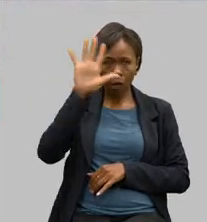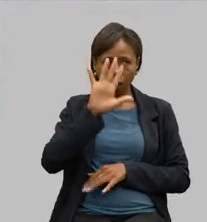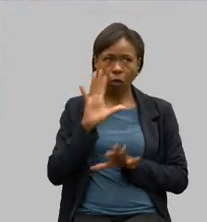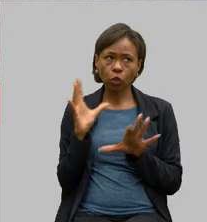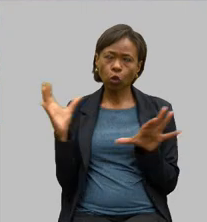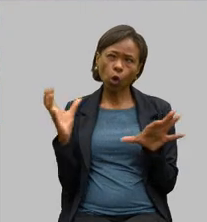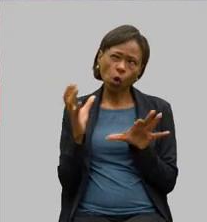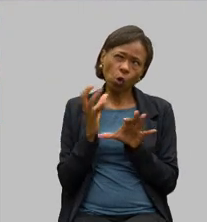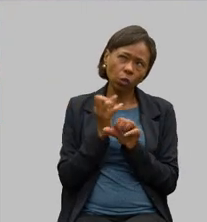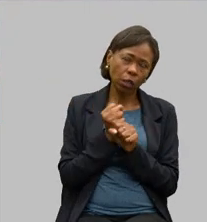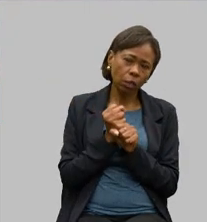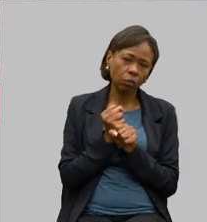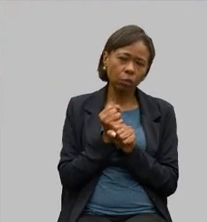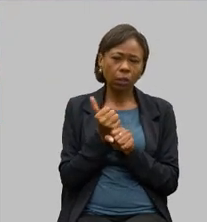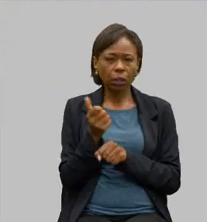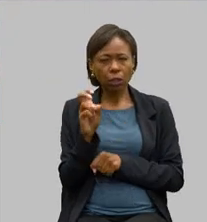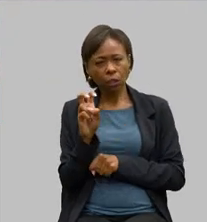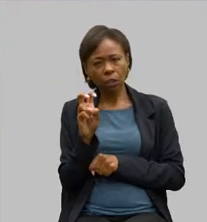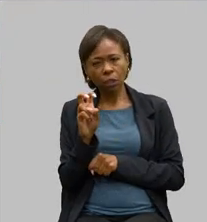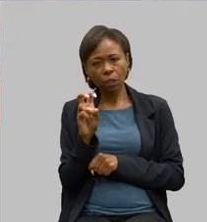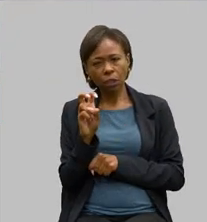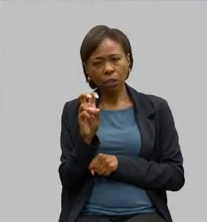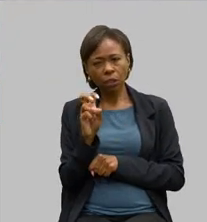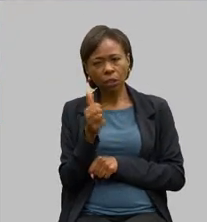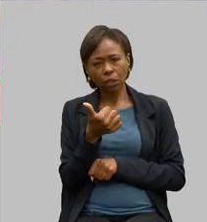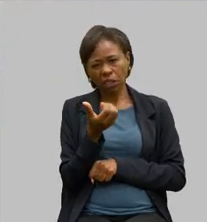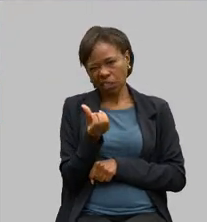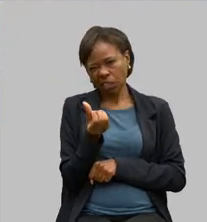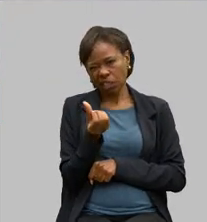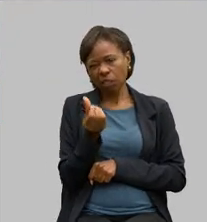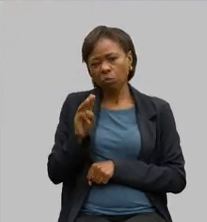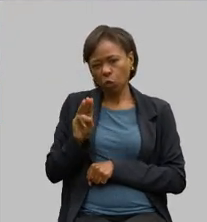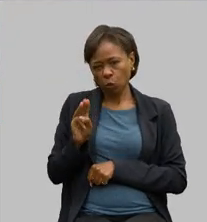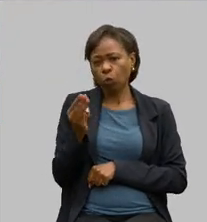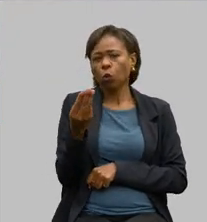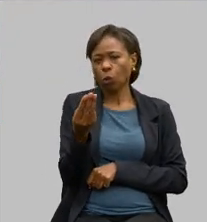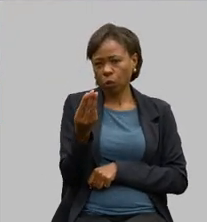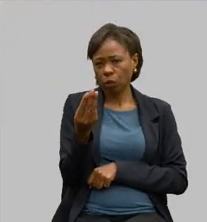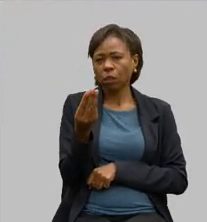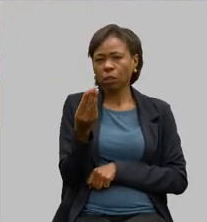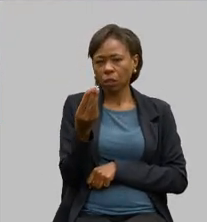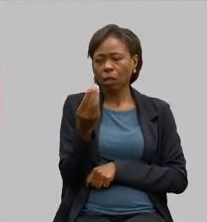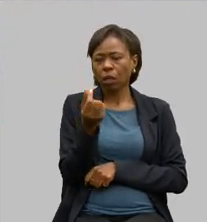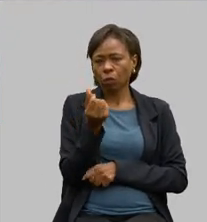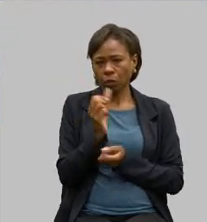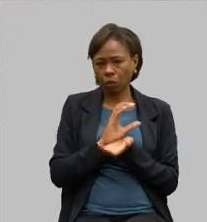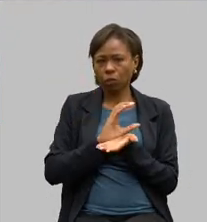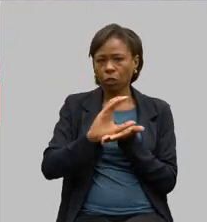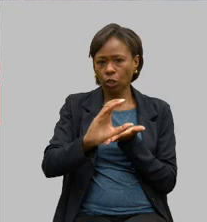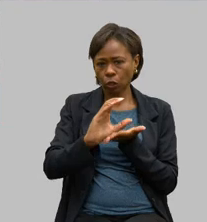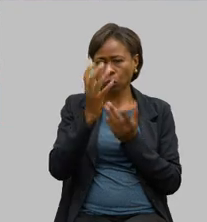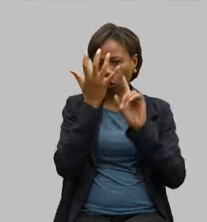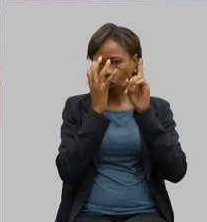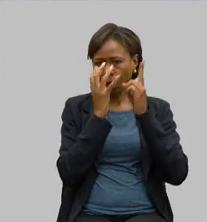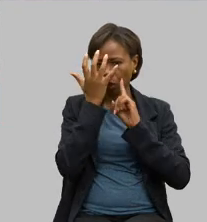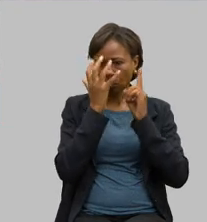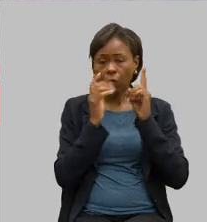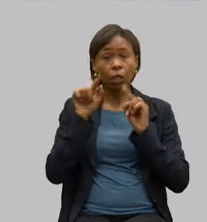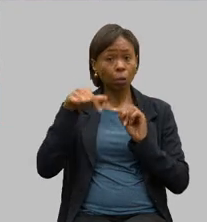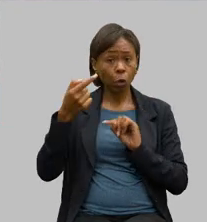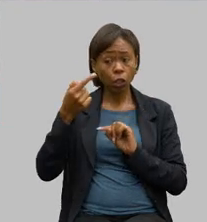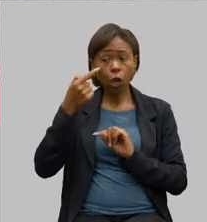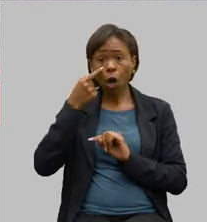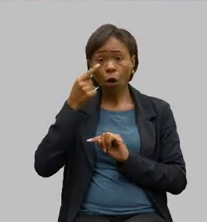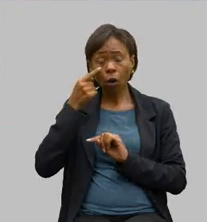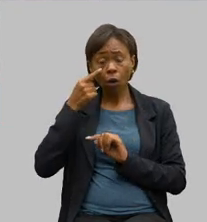15 16 milhões Ao Total eh que foi eh investido eh e depois vocês conferem para mim